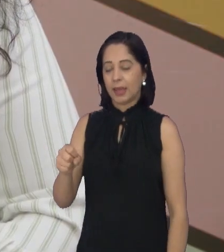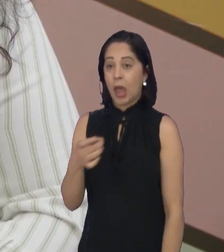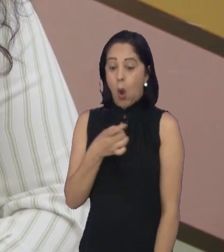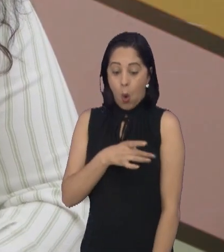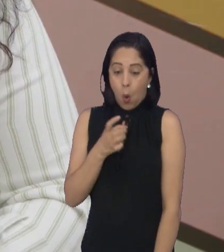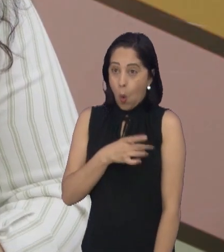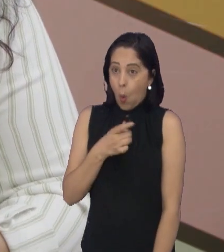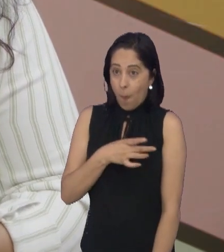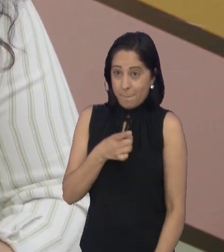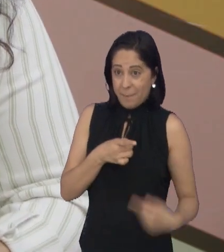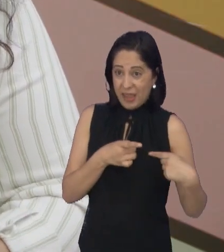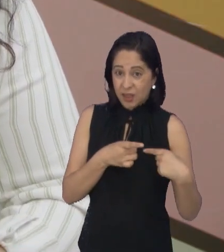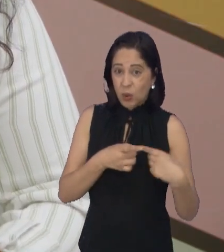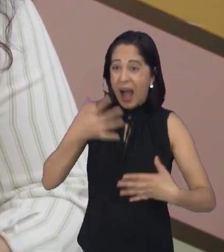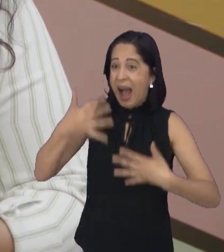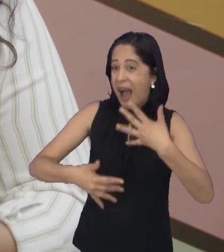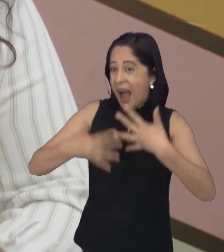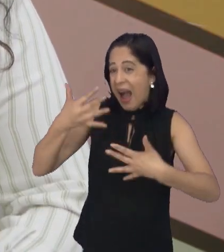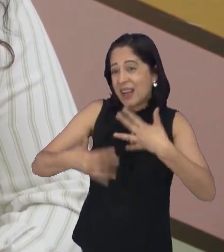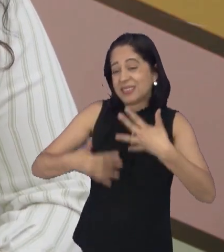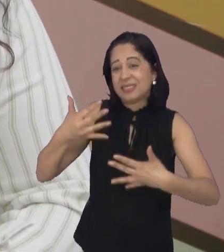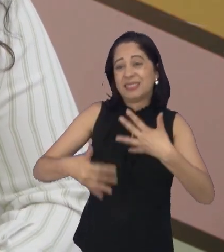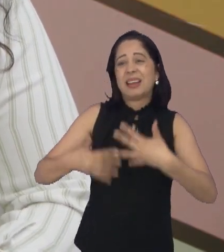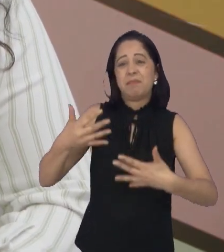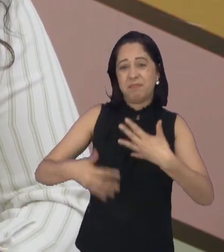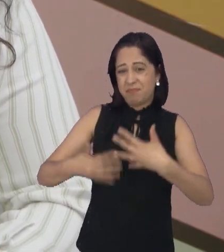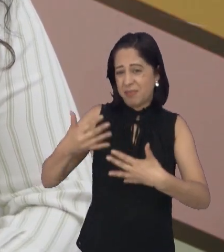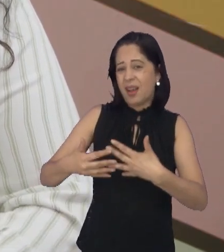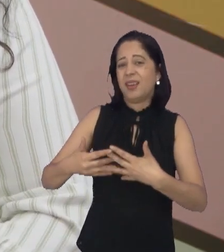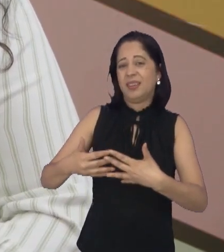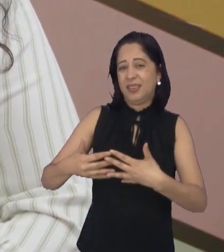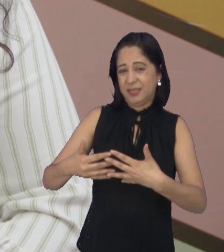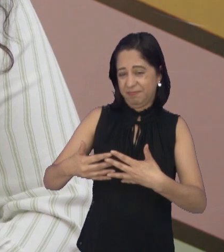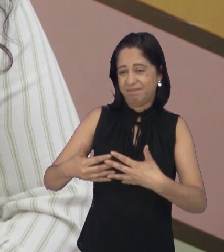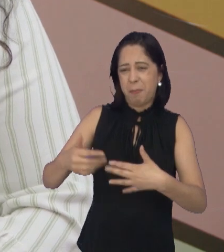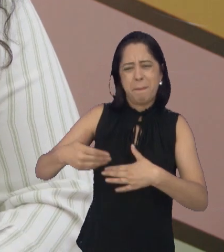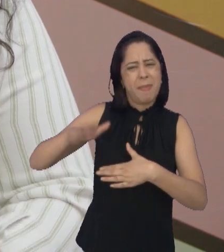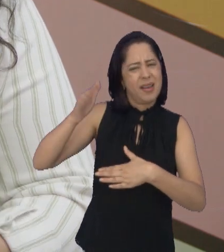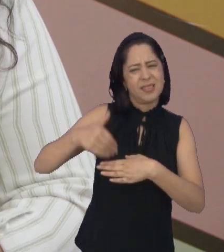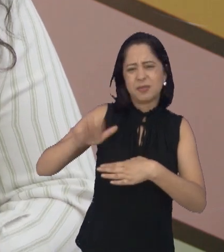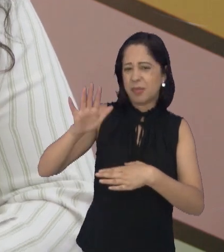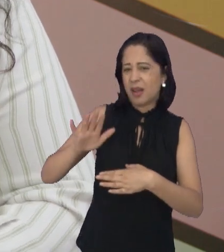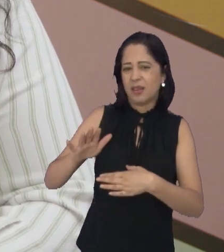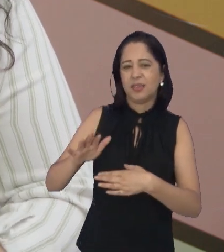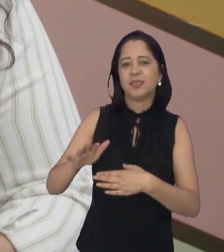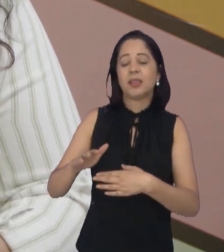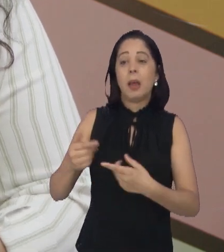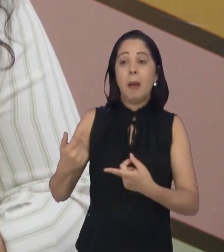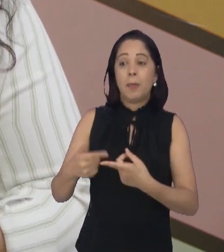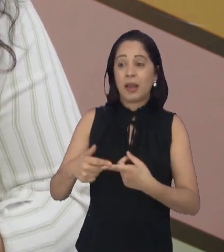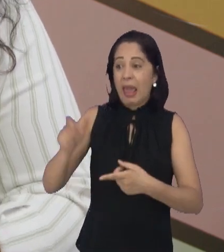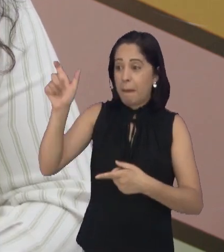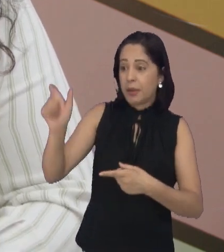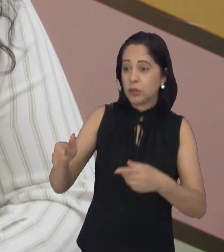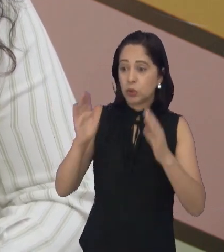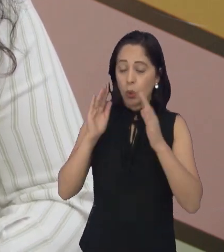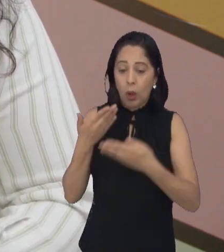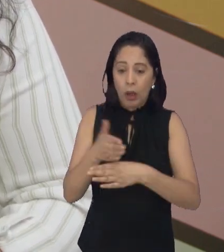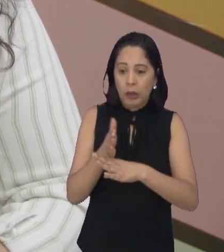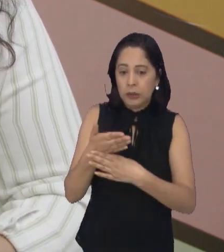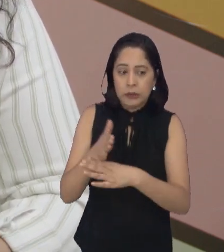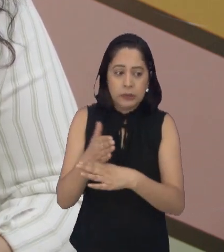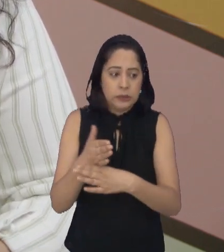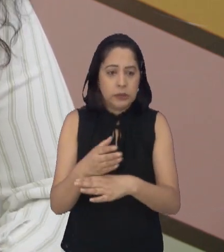das coisas que pode atrapalhar muito mais quando a pessoa está tentando dirigir. Tira o foco, a pessoa não consegue se